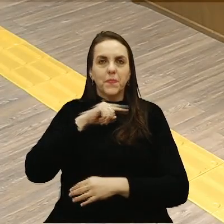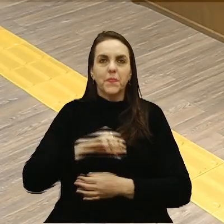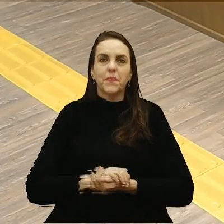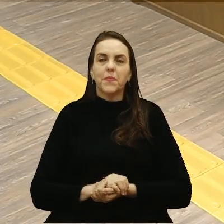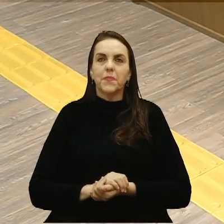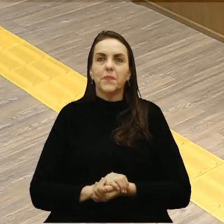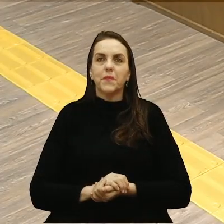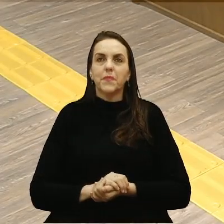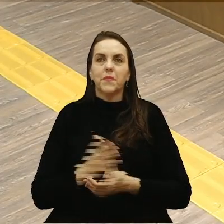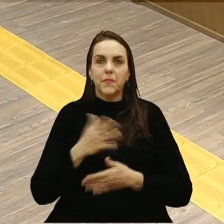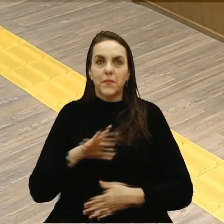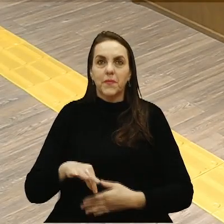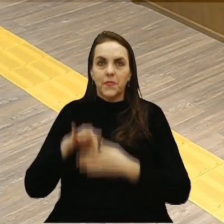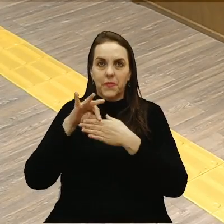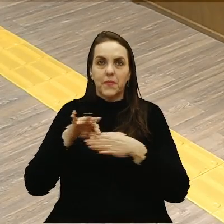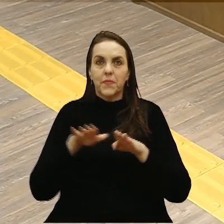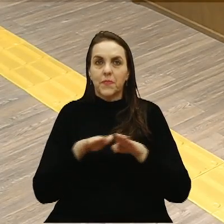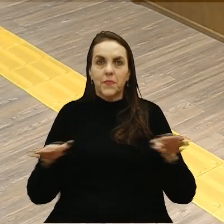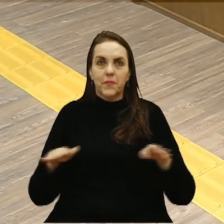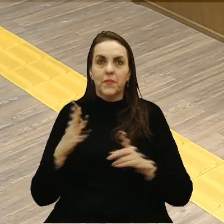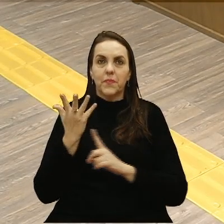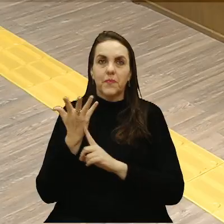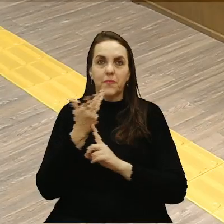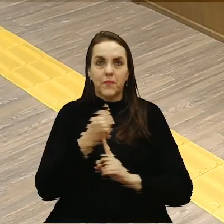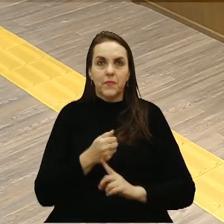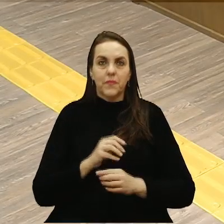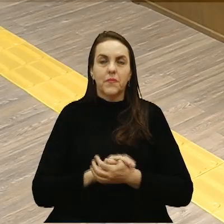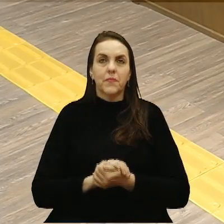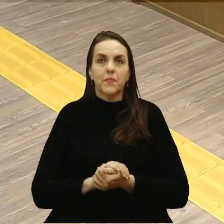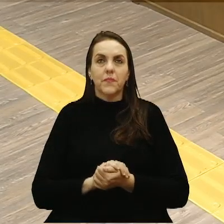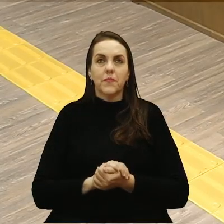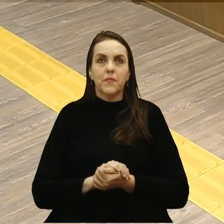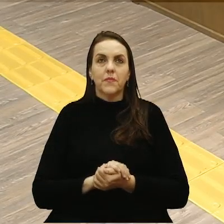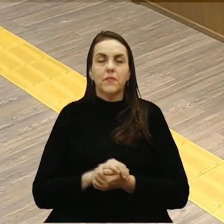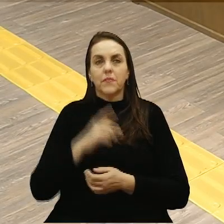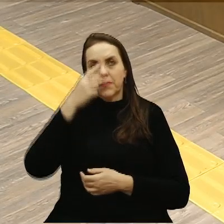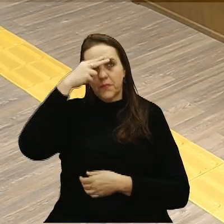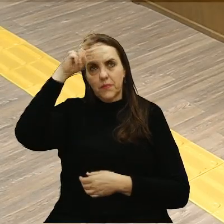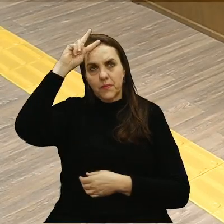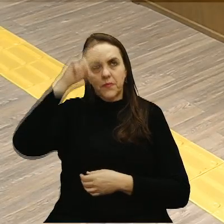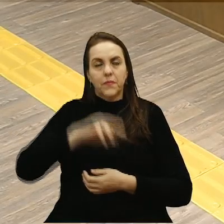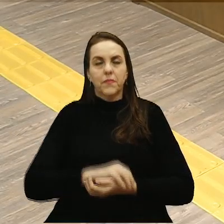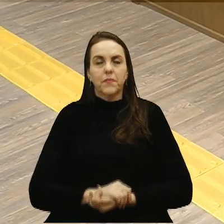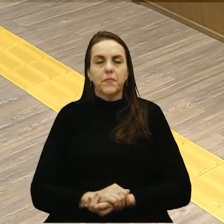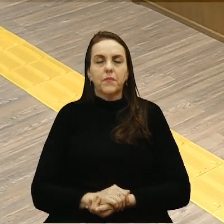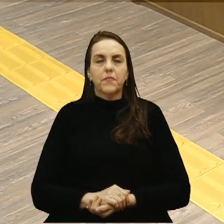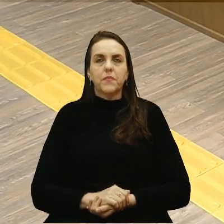Em declaração de líder, a bancada do Republicanos, vereador Edson da Rosa.